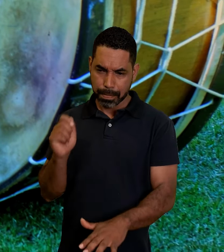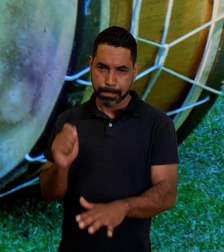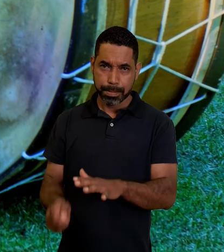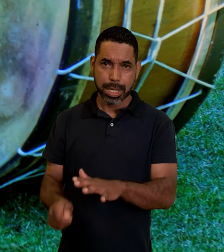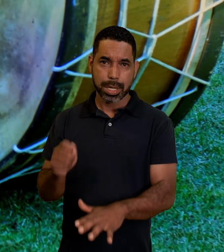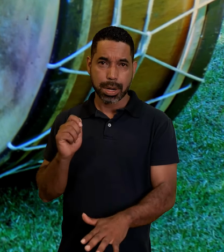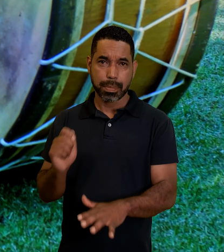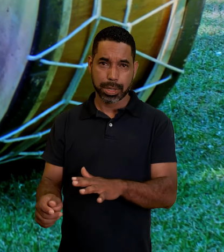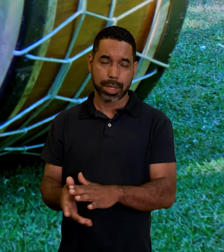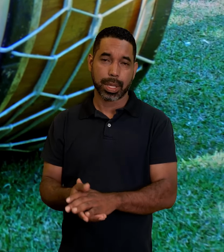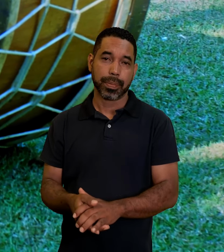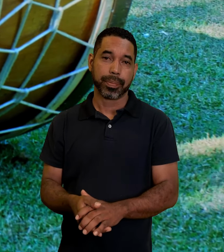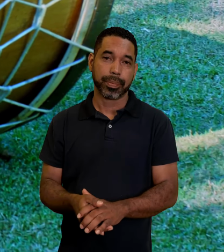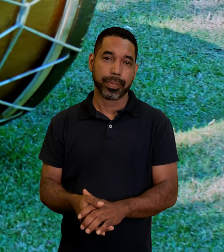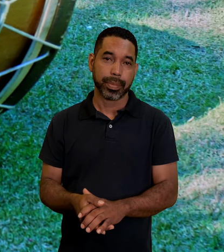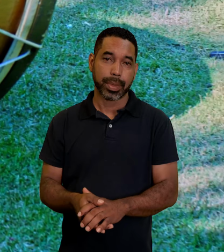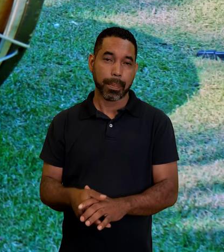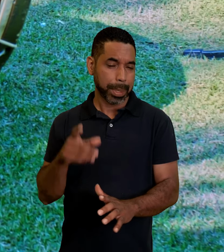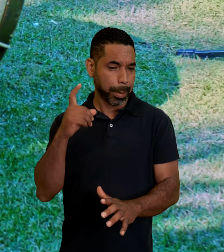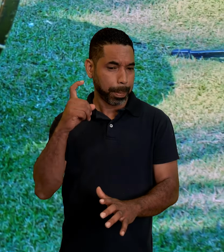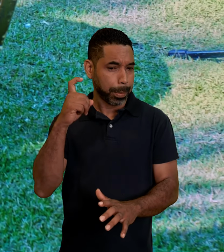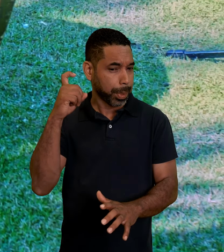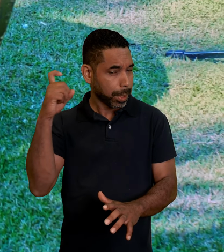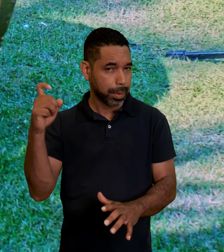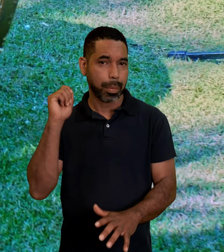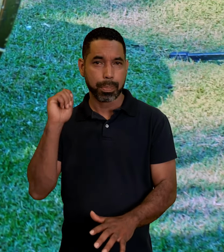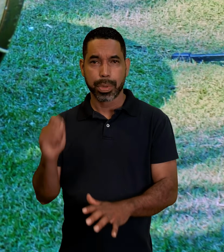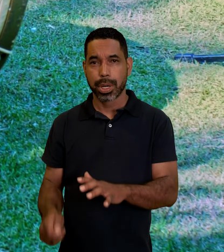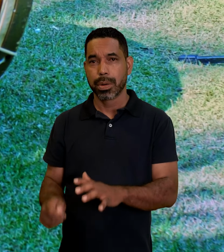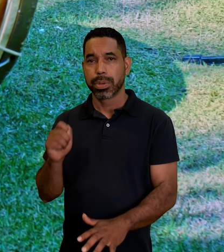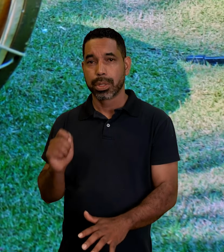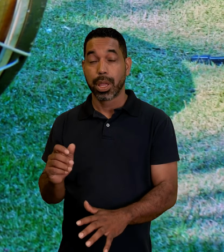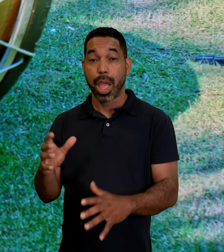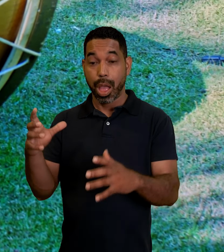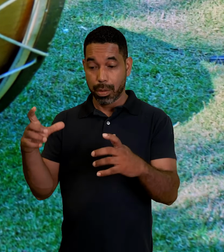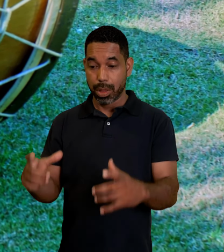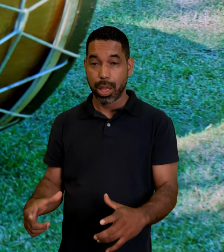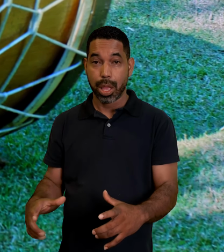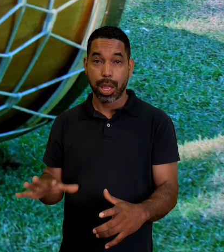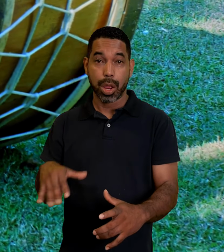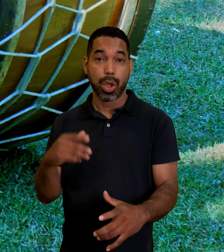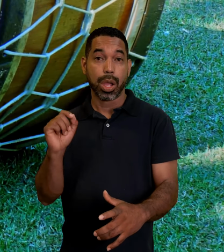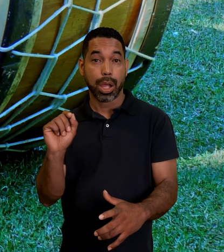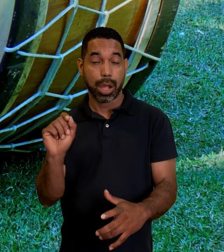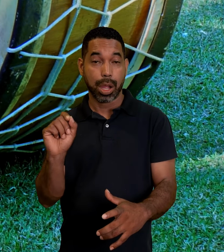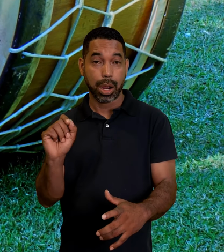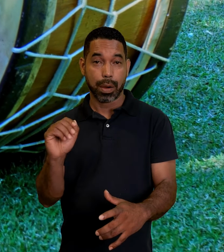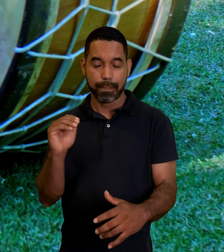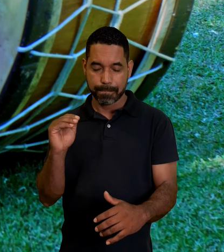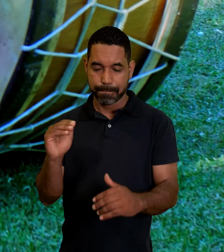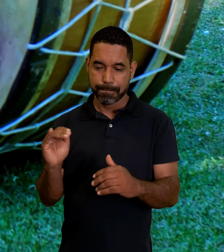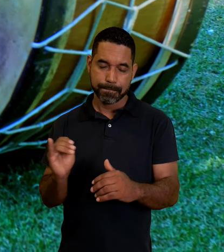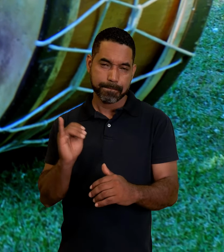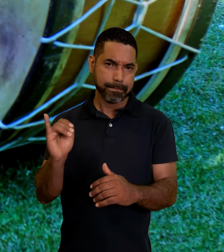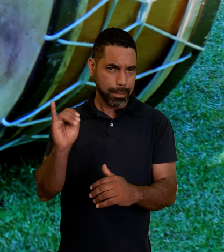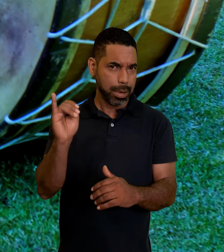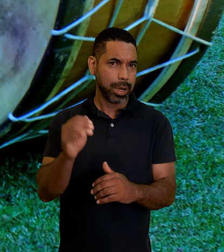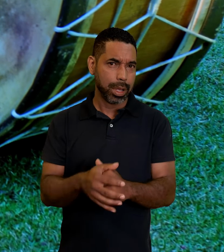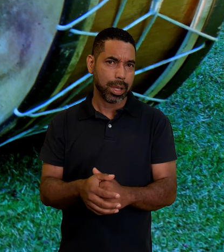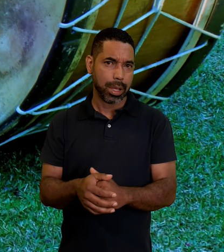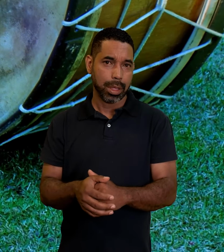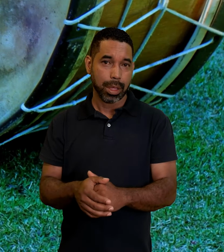alto, e ele brincando nesse ritmo. O bumbo ele tem uma função não só musical, de ser